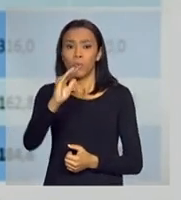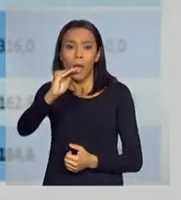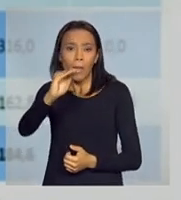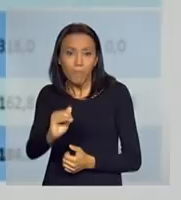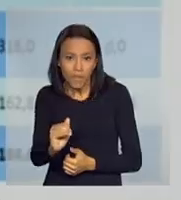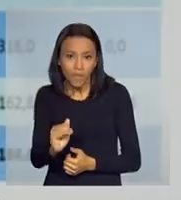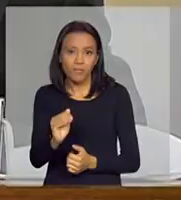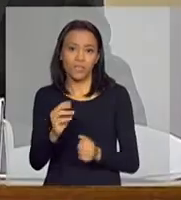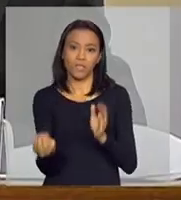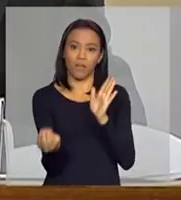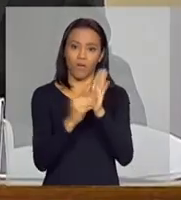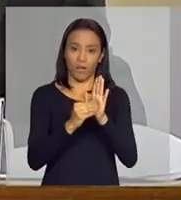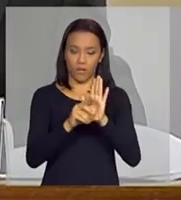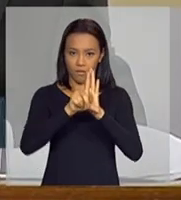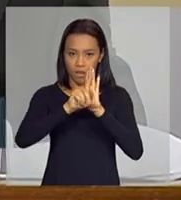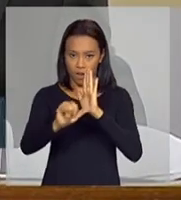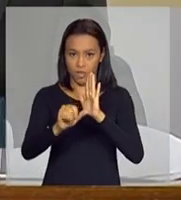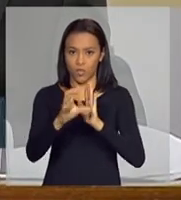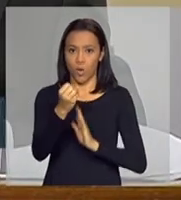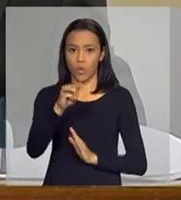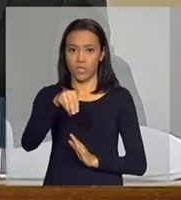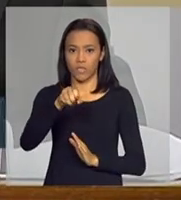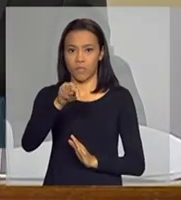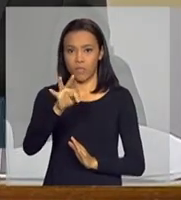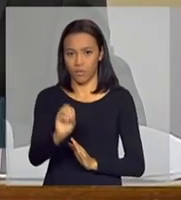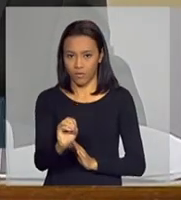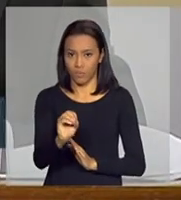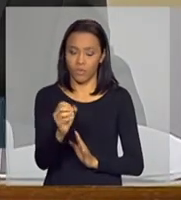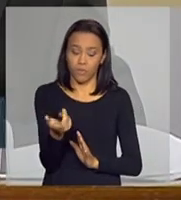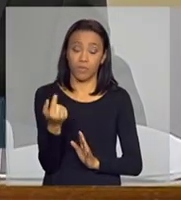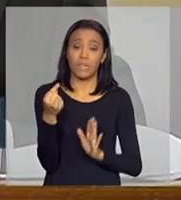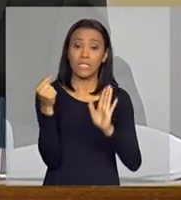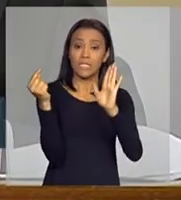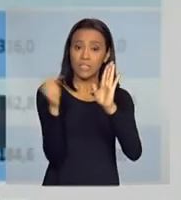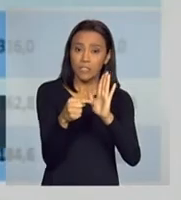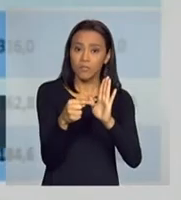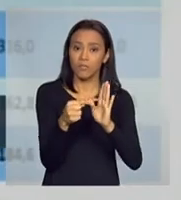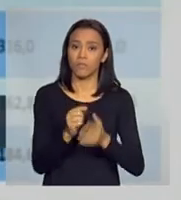está na lei orçamentária né É Isso